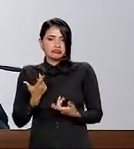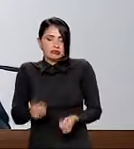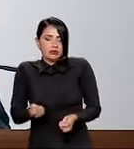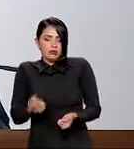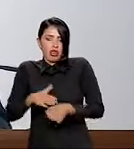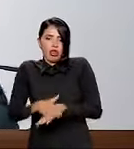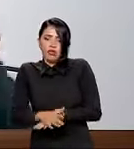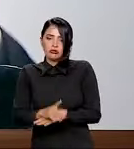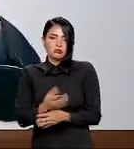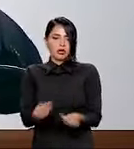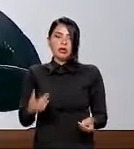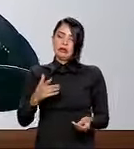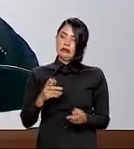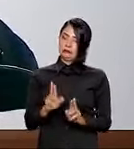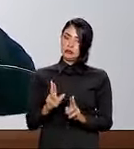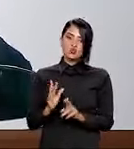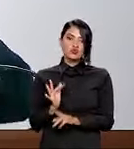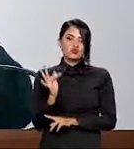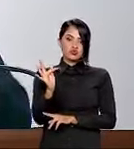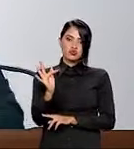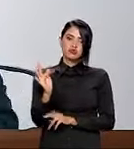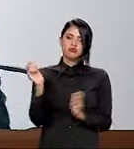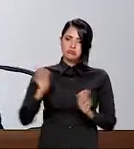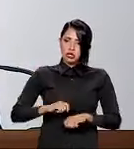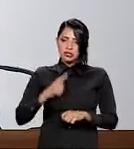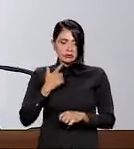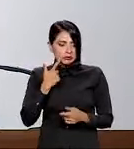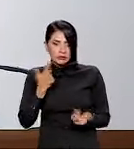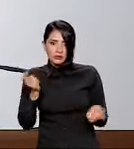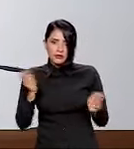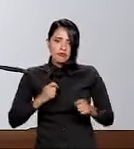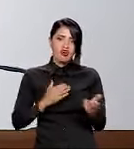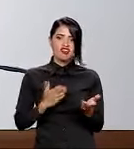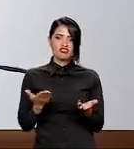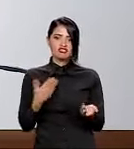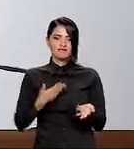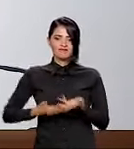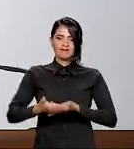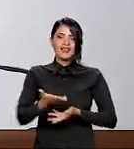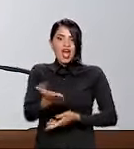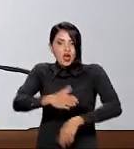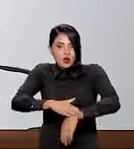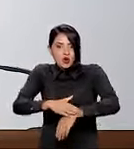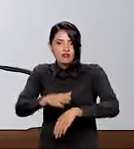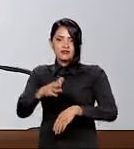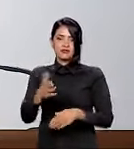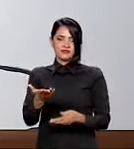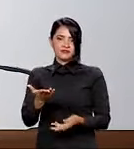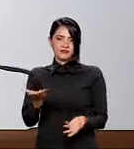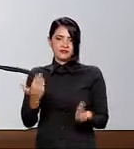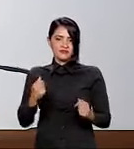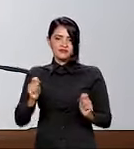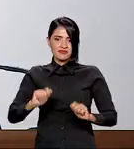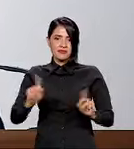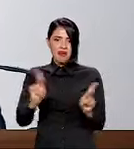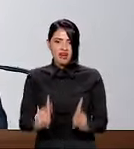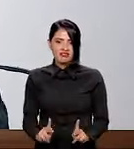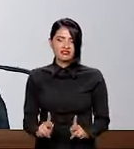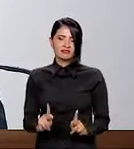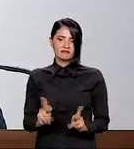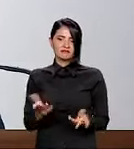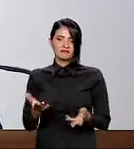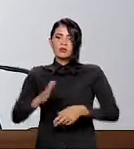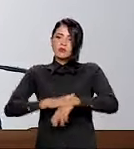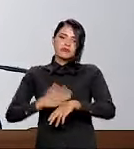dia a gente tenha uma fresta que a gente possa falar: agora é hora da paz. É hora de